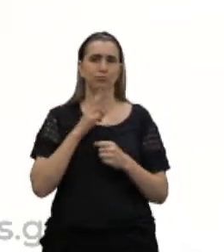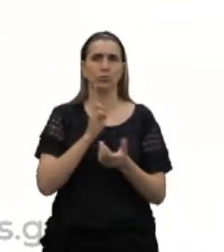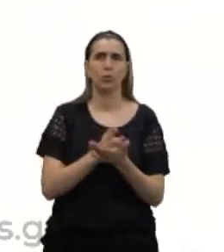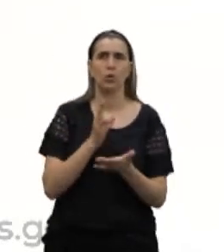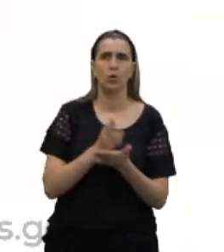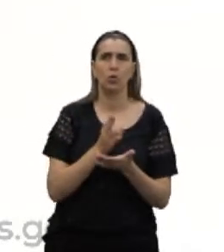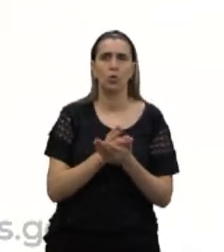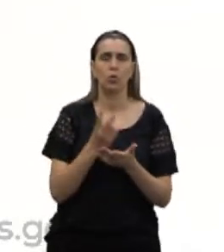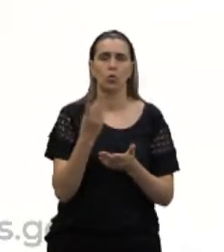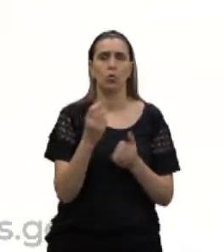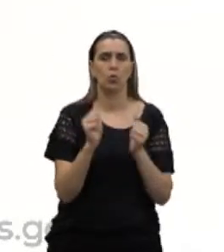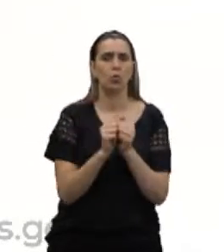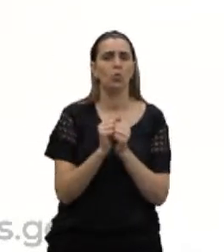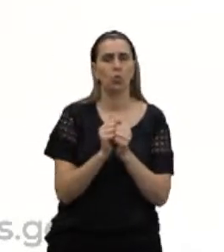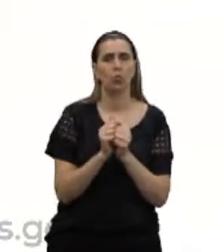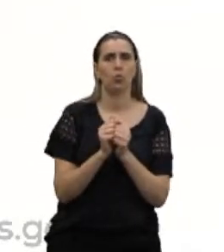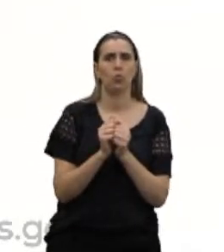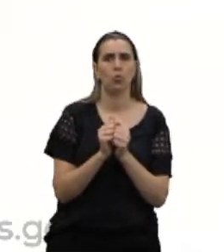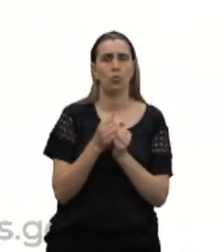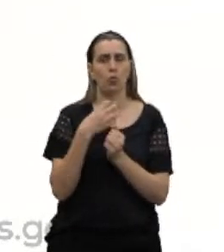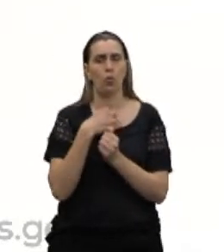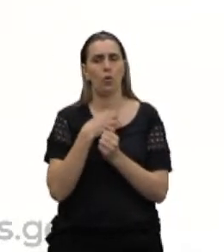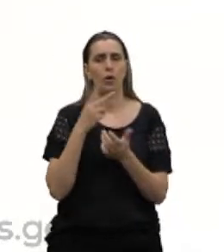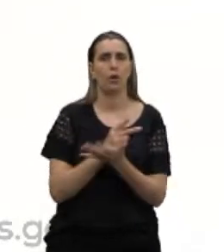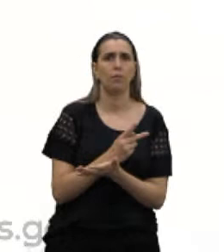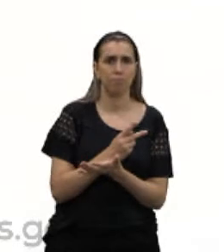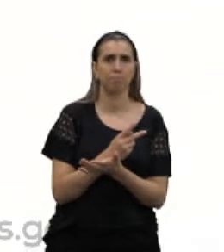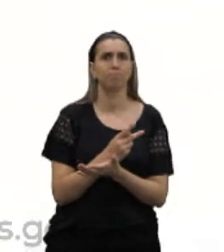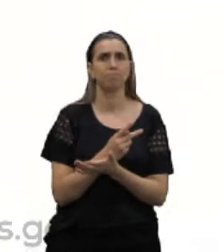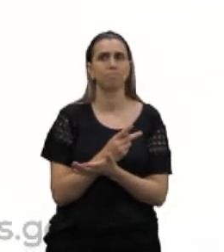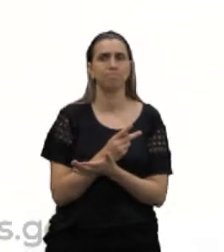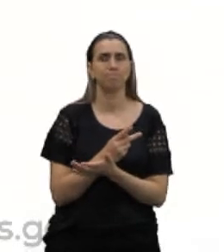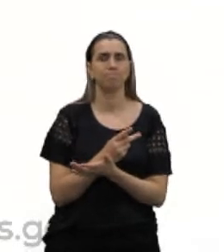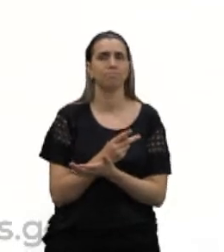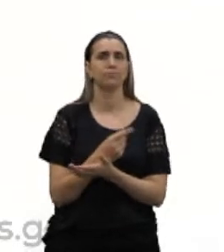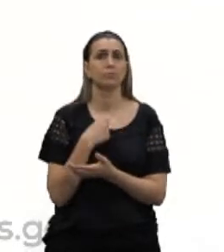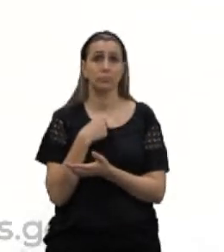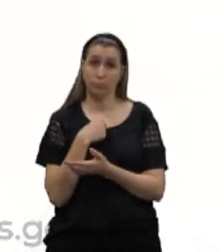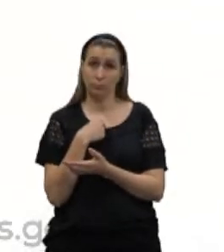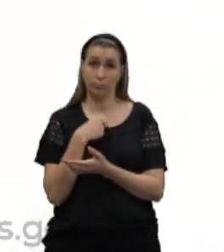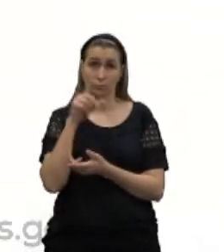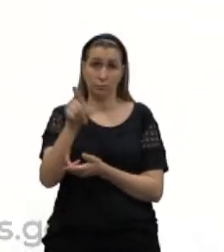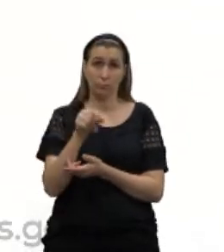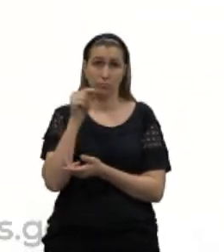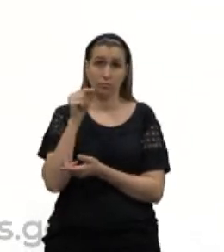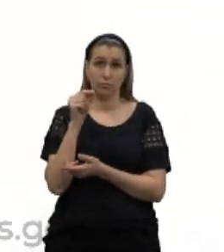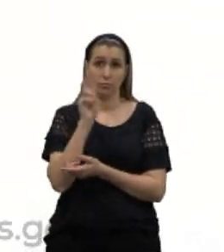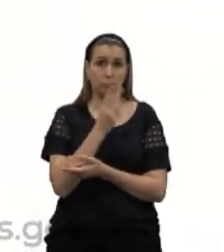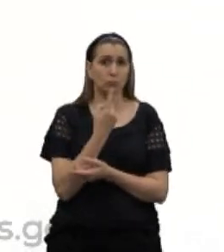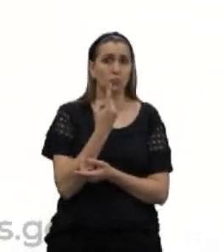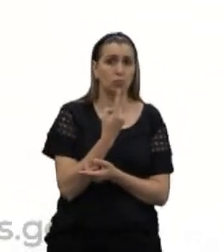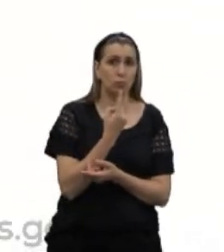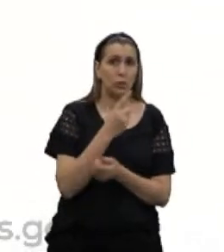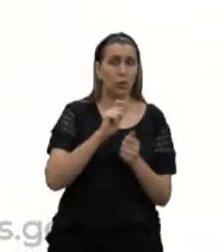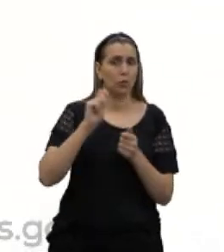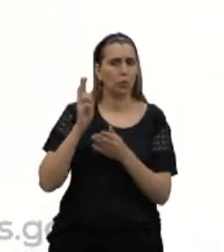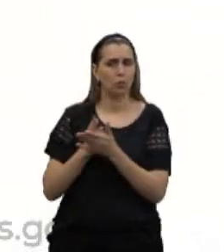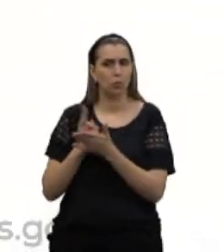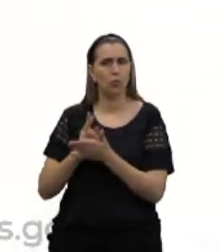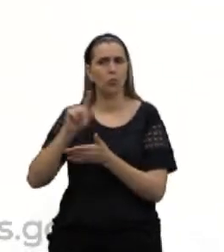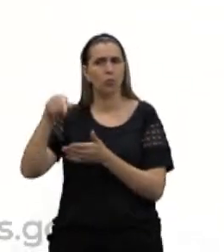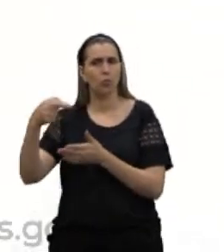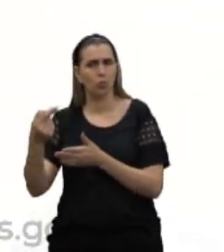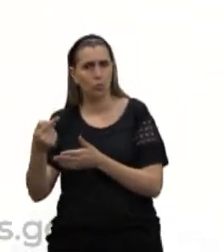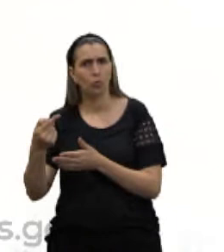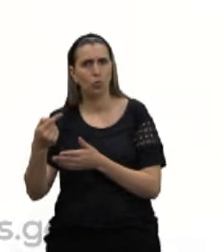manter os dois de maneira equivocada, né? Se eu optar por usar um, eu preciso manter essa